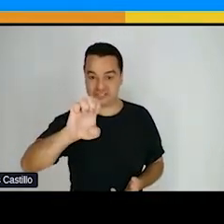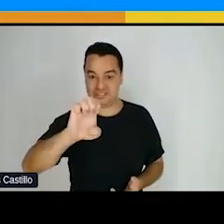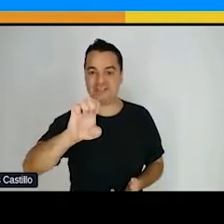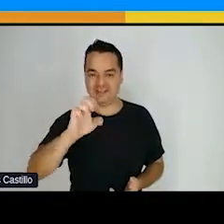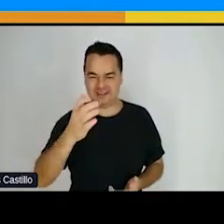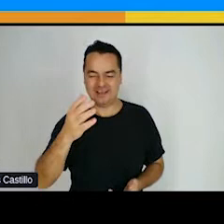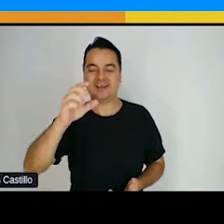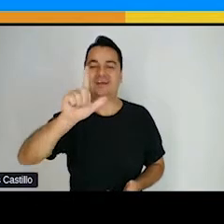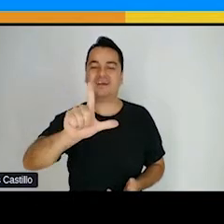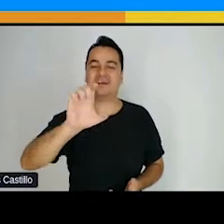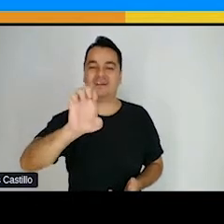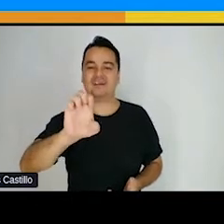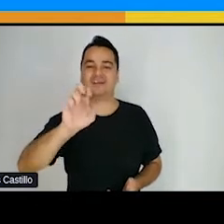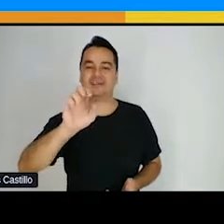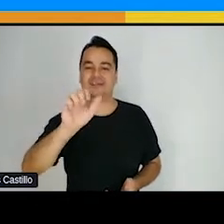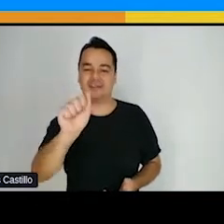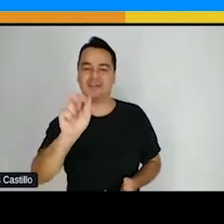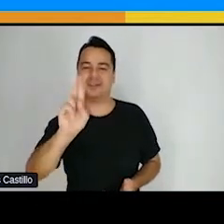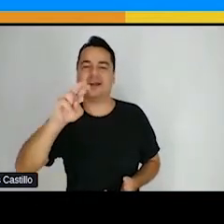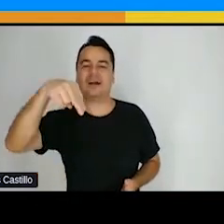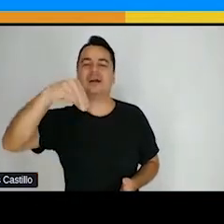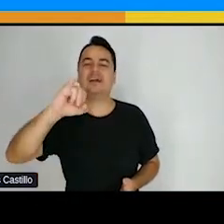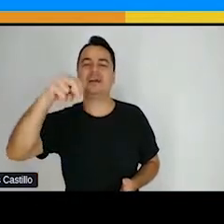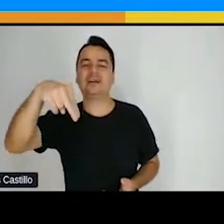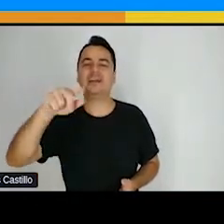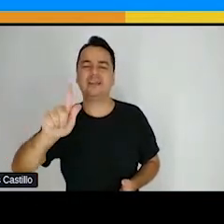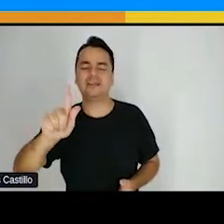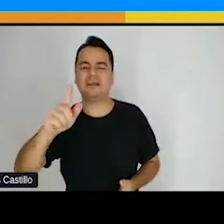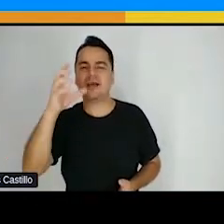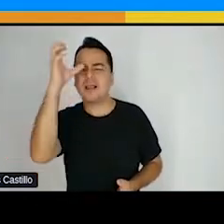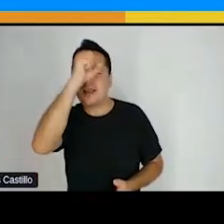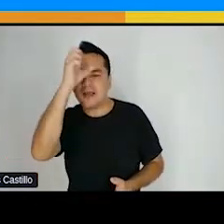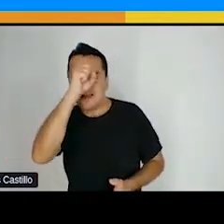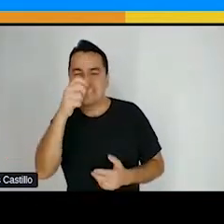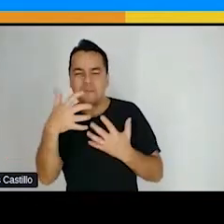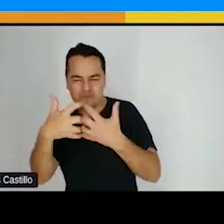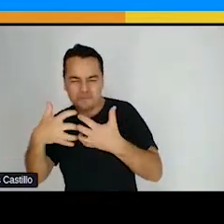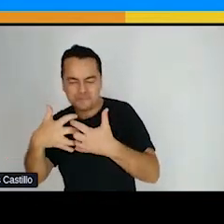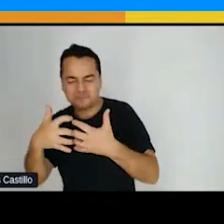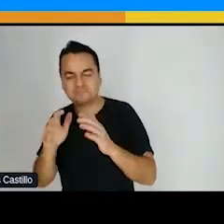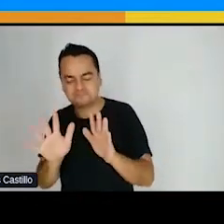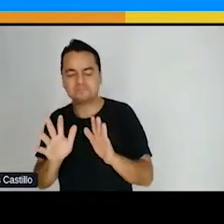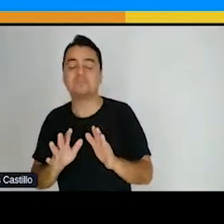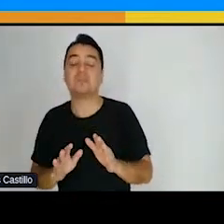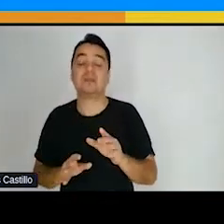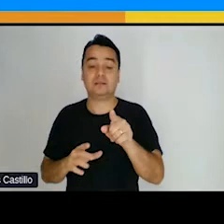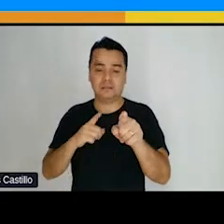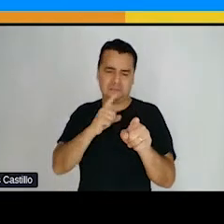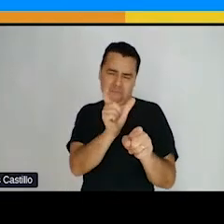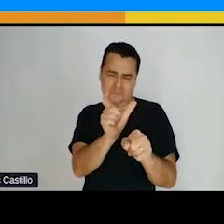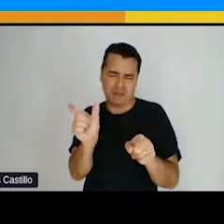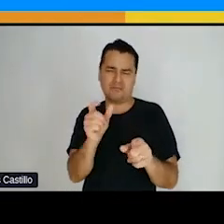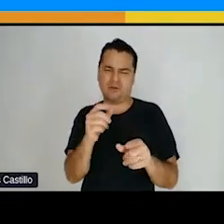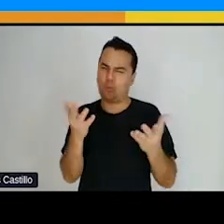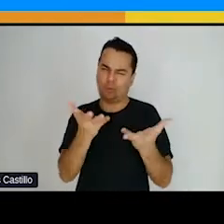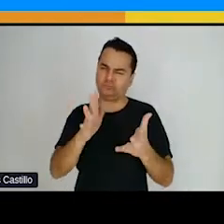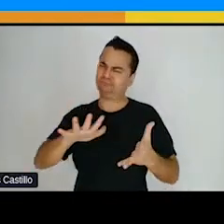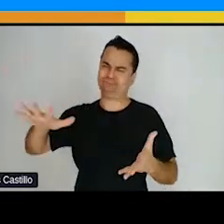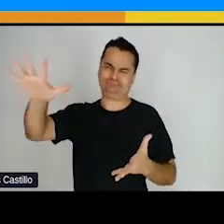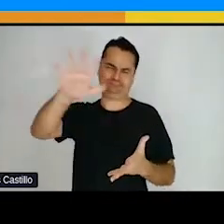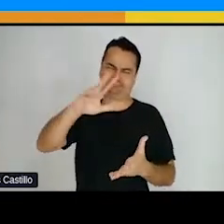né? O que significa o aprendizado de máquina? É justamente o que a gente vai aí abordar, né? Nos últimos tempos,